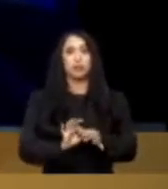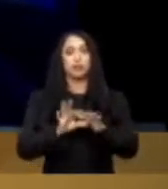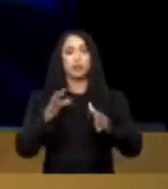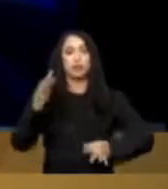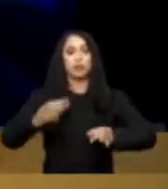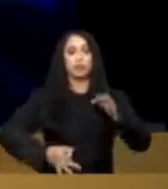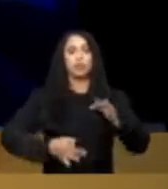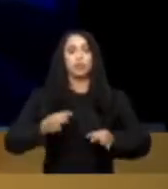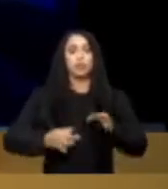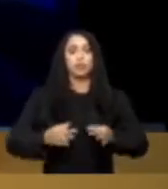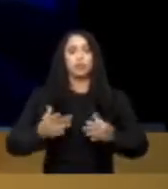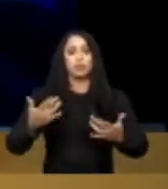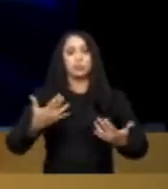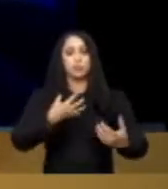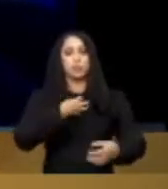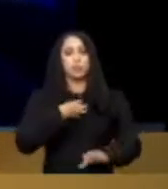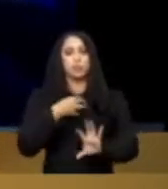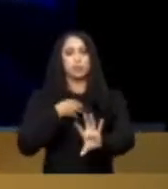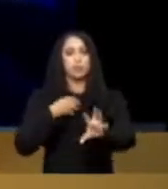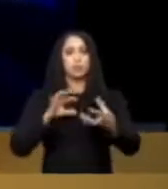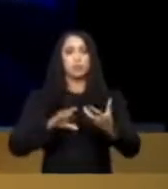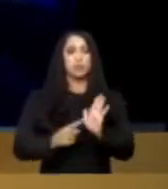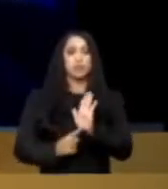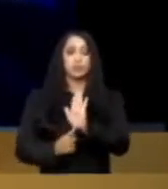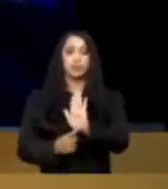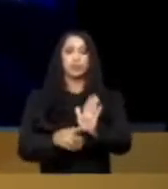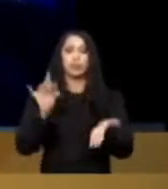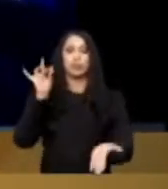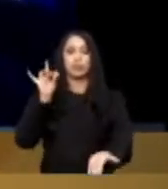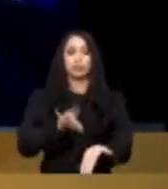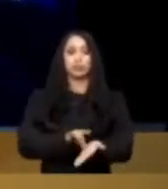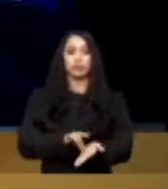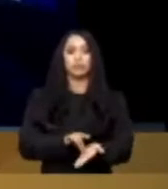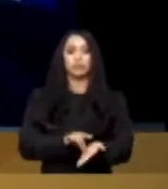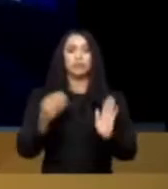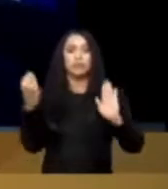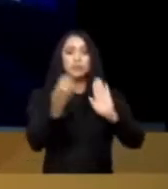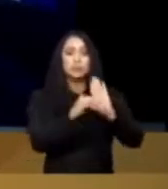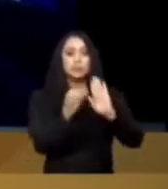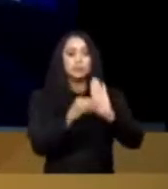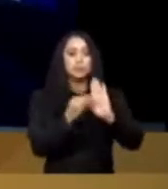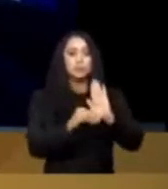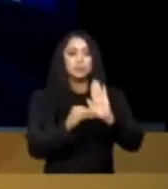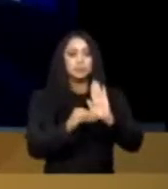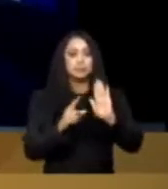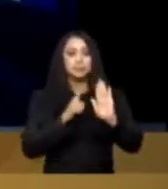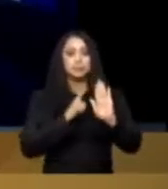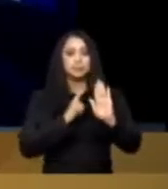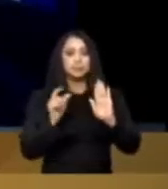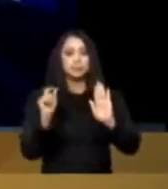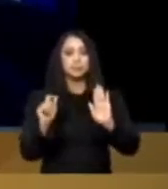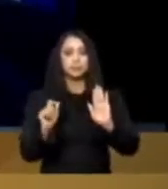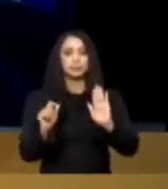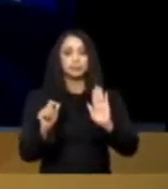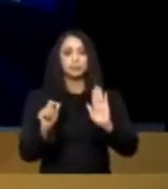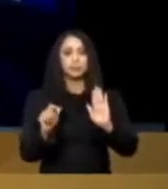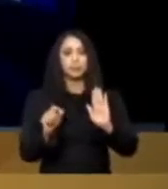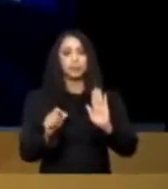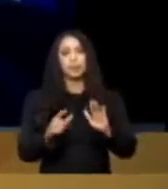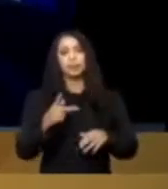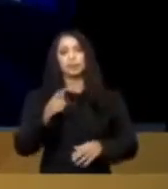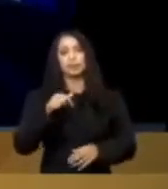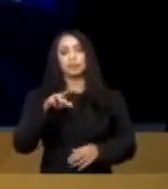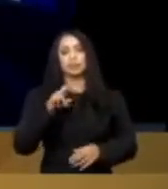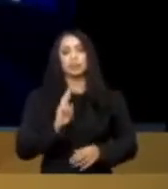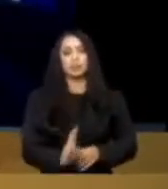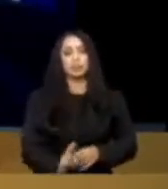e solidária. Em face do exposto, reiterando os termos do parecer anteriormente oferecido nestes autos, o